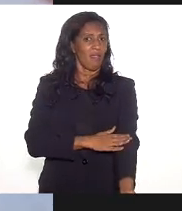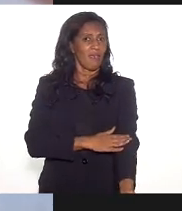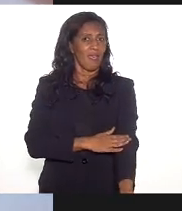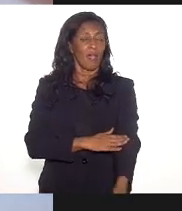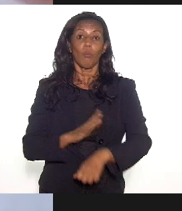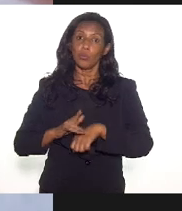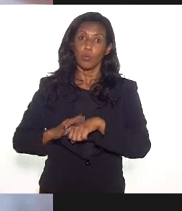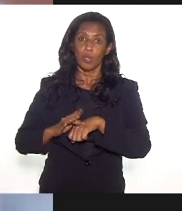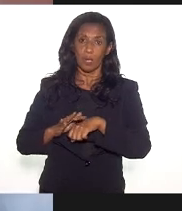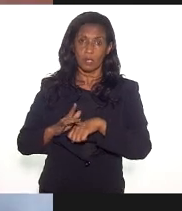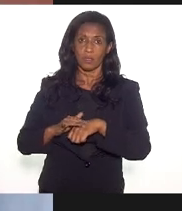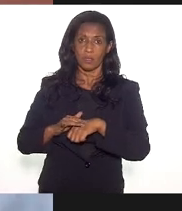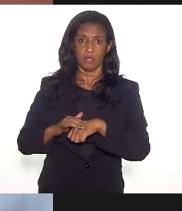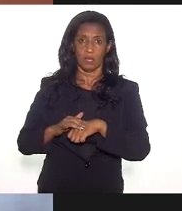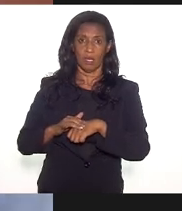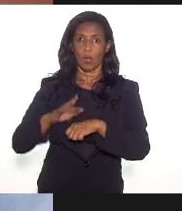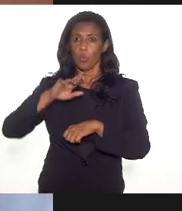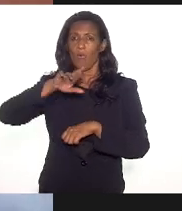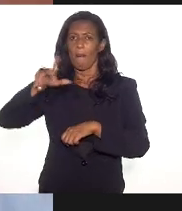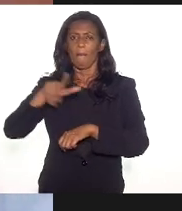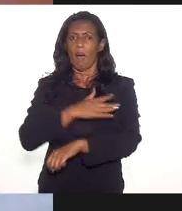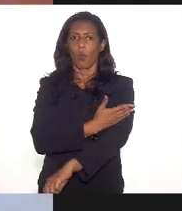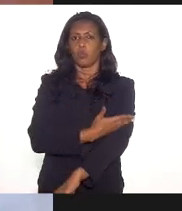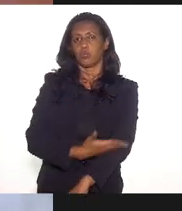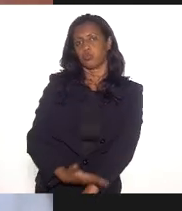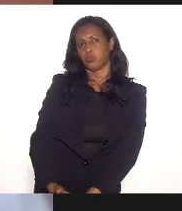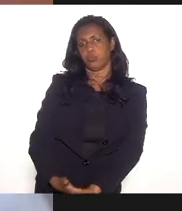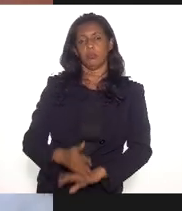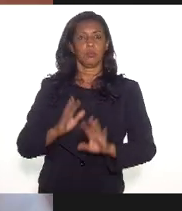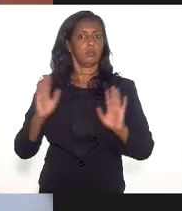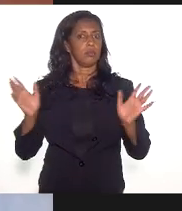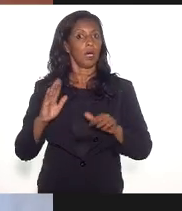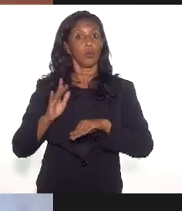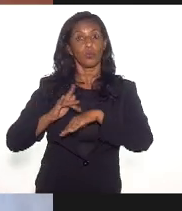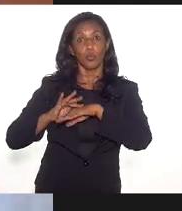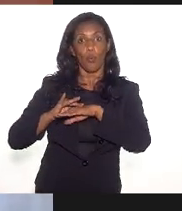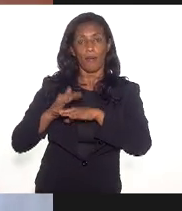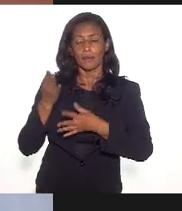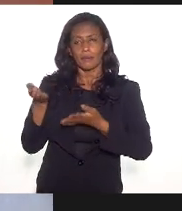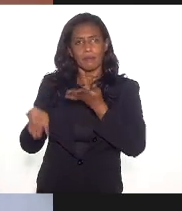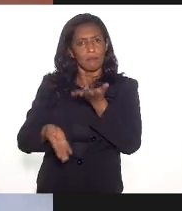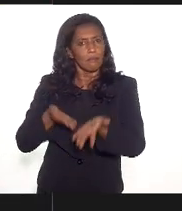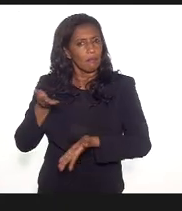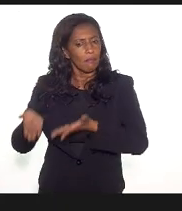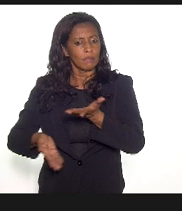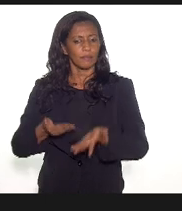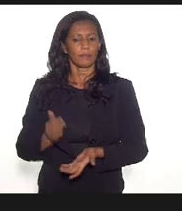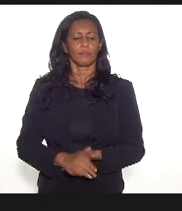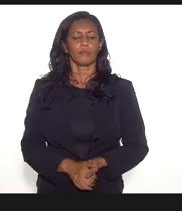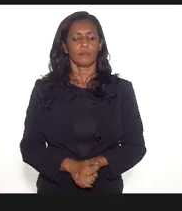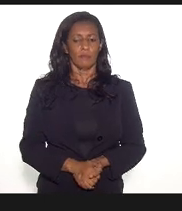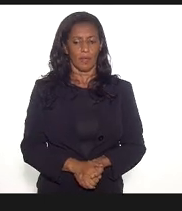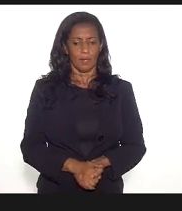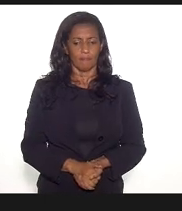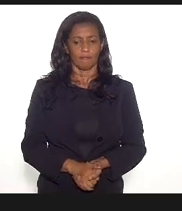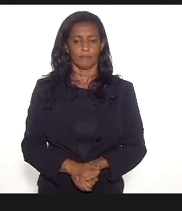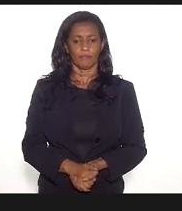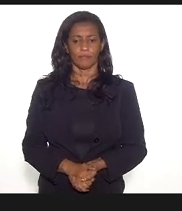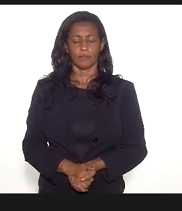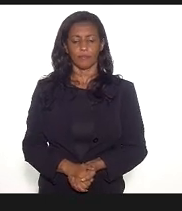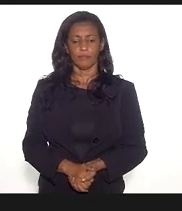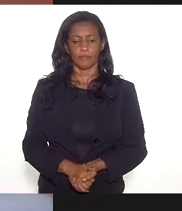doença, não é um mau costume, não é um vício. Doença tem que ser tratado. Olha, se não tem, o governo não